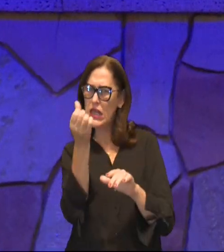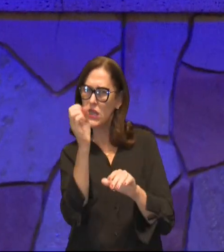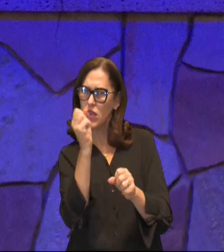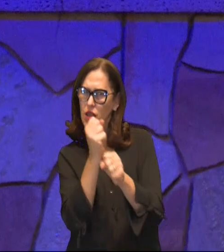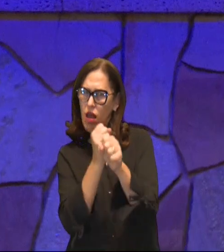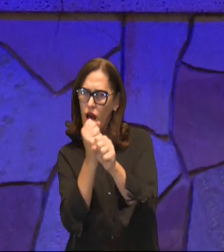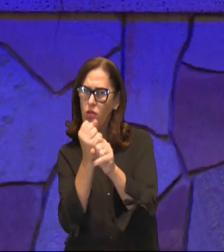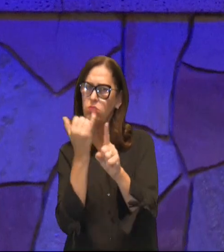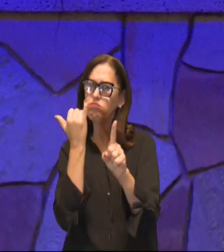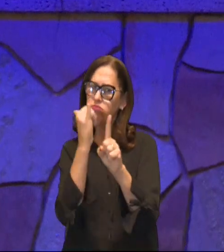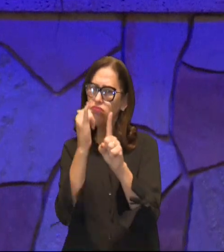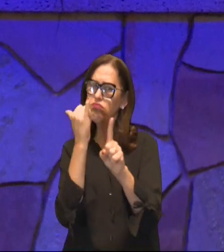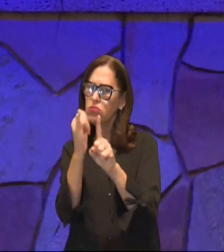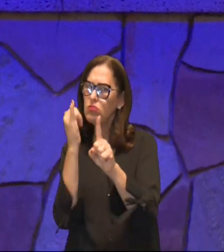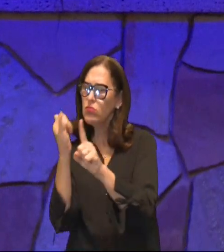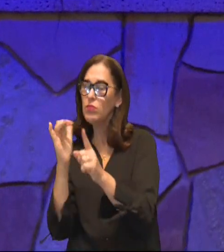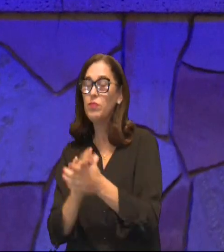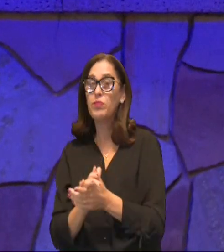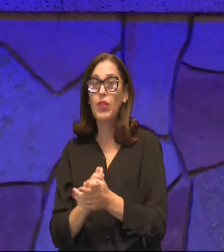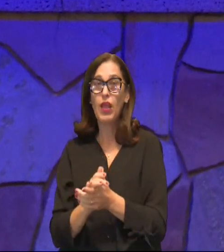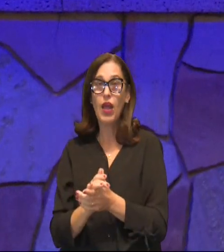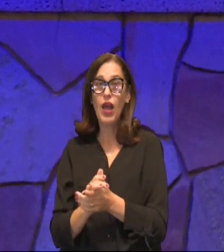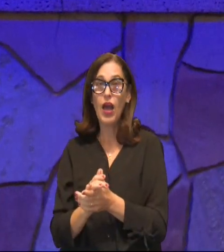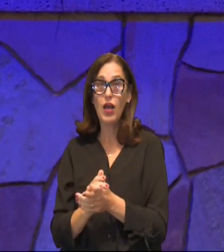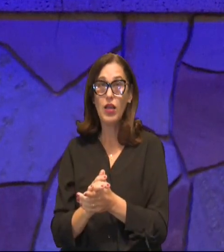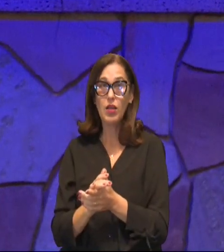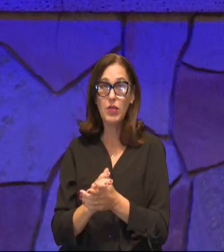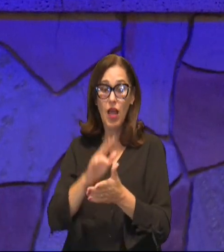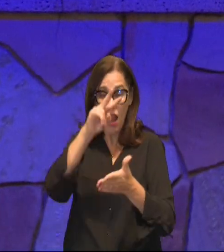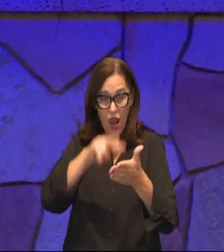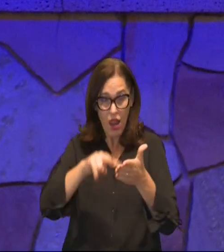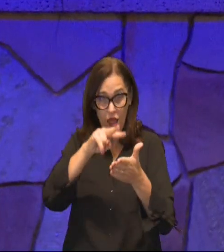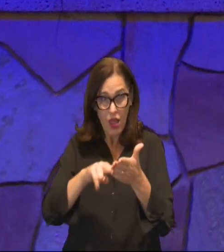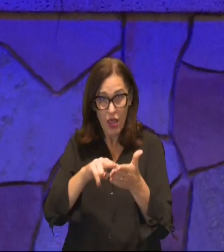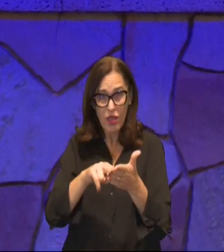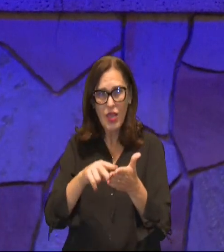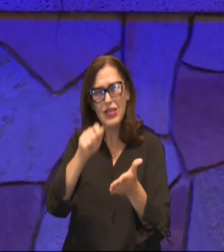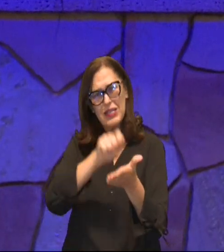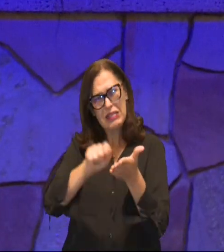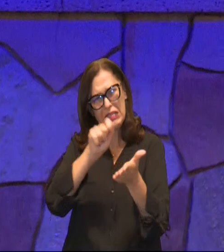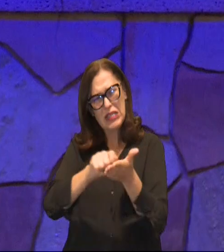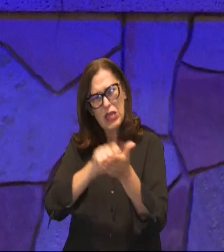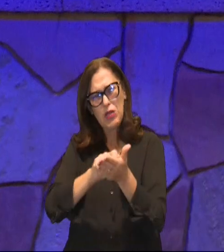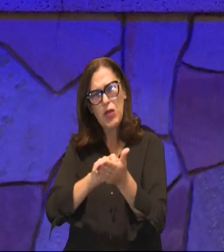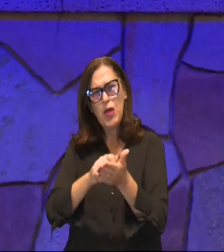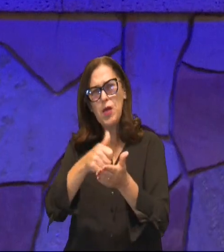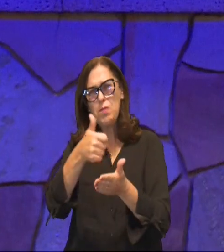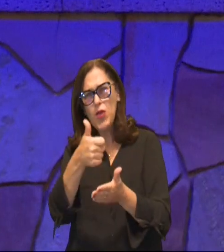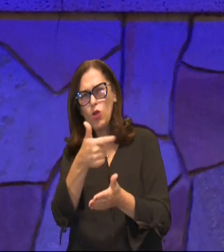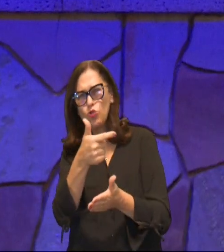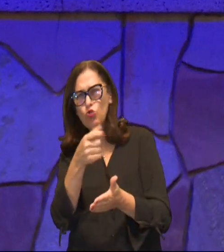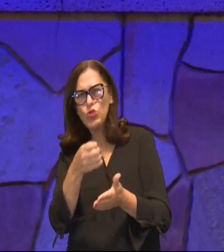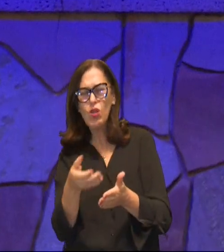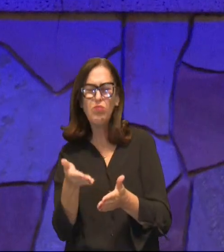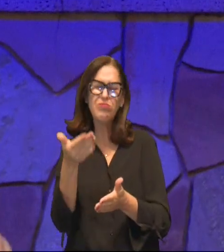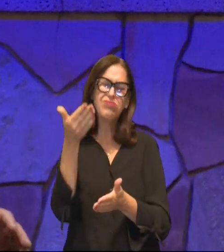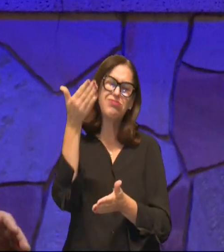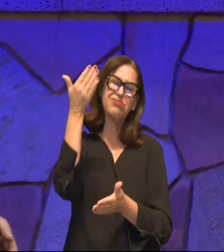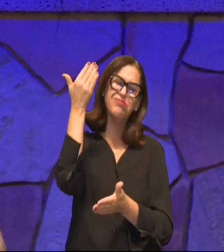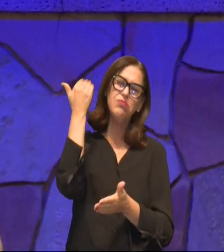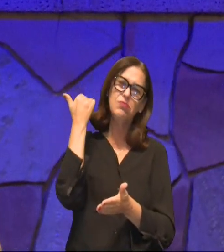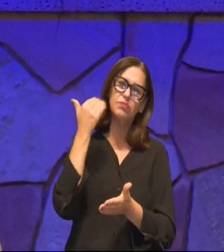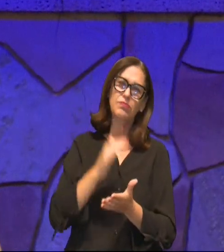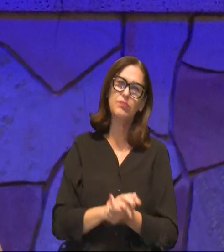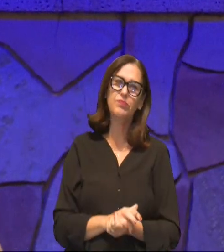anos. As mensagens lidas e escritas há mais de 1.200 anos atrás, meus